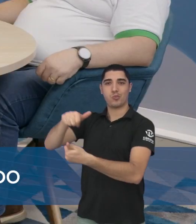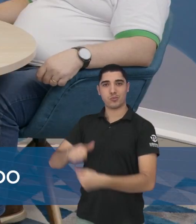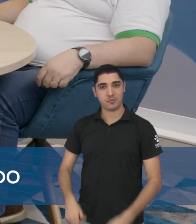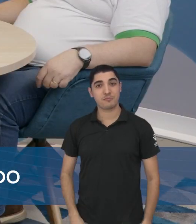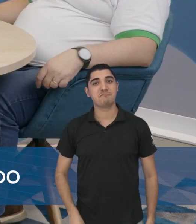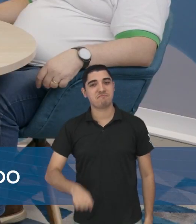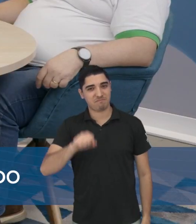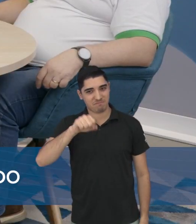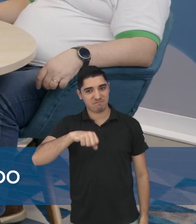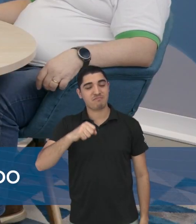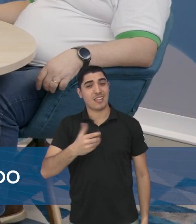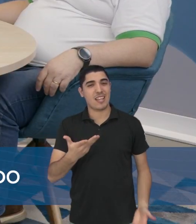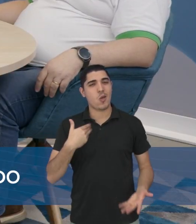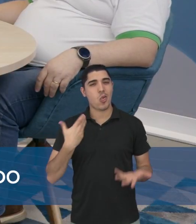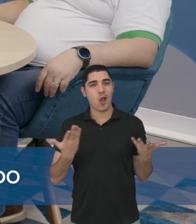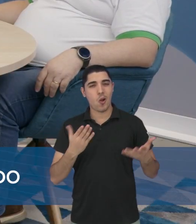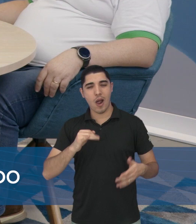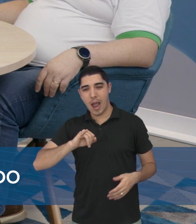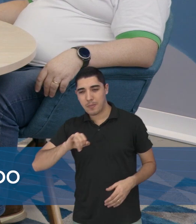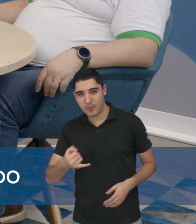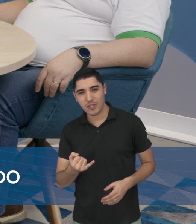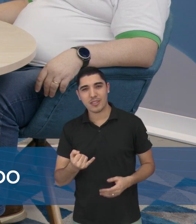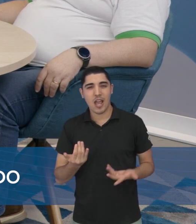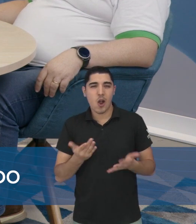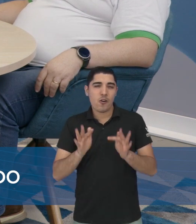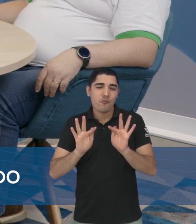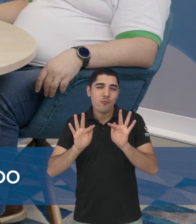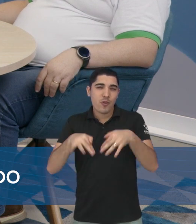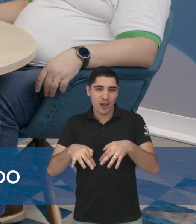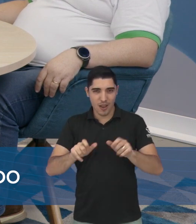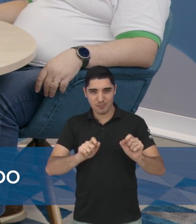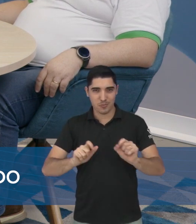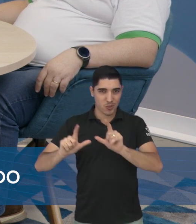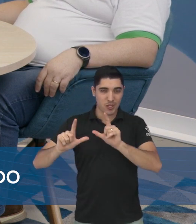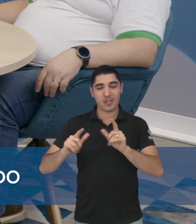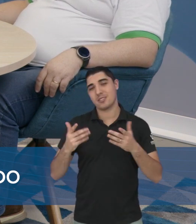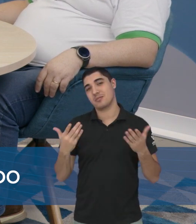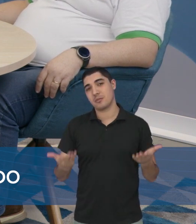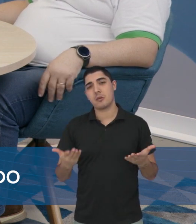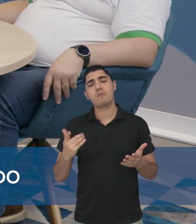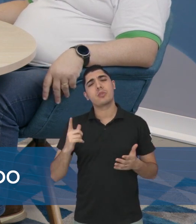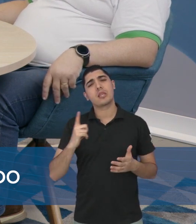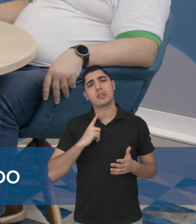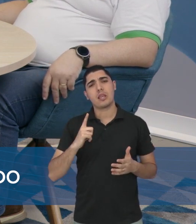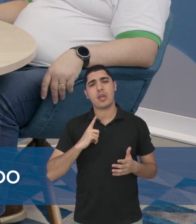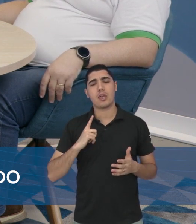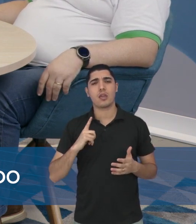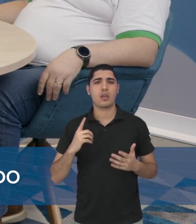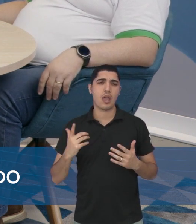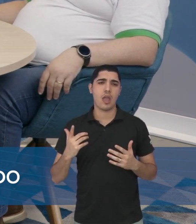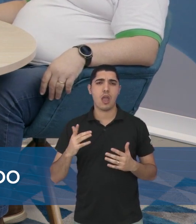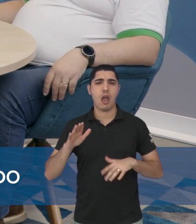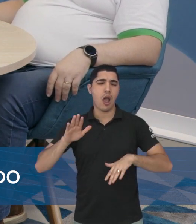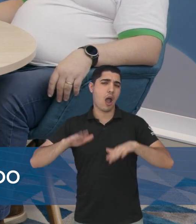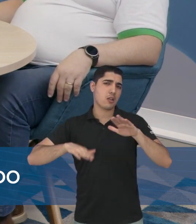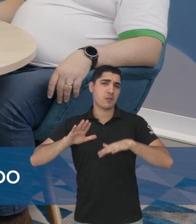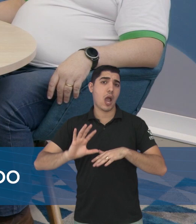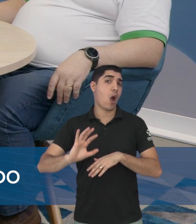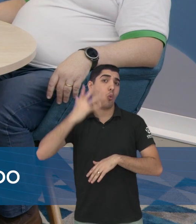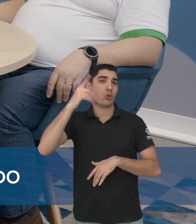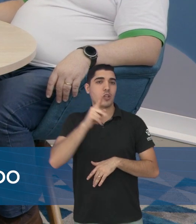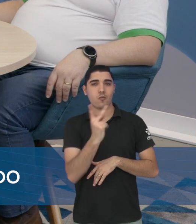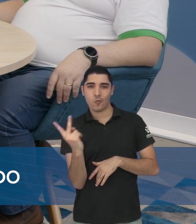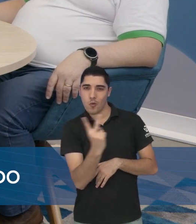Sim, aproveitar esse momento que a gente está no finalzinho do programa, tem algum momento, alguma situação em específico que